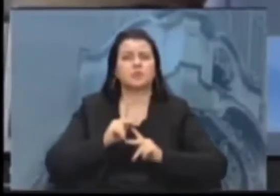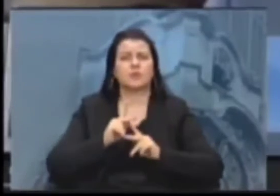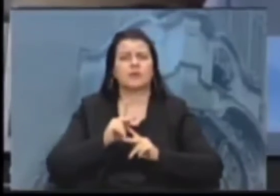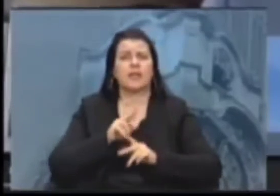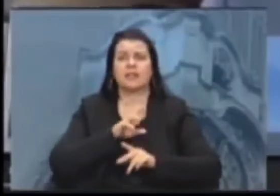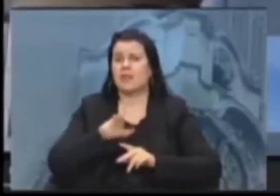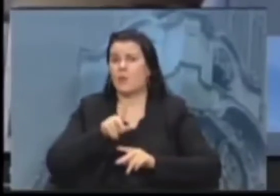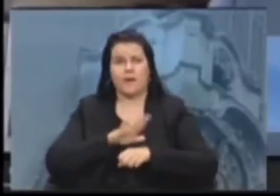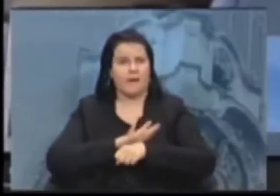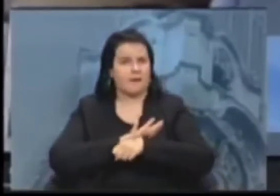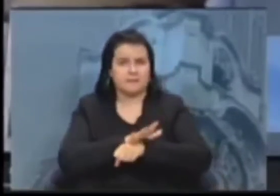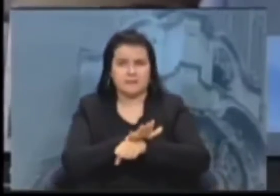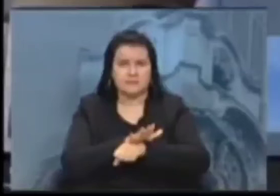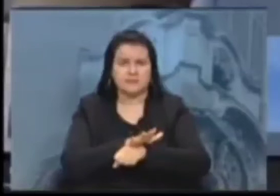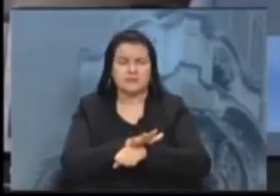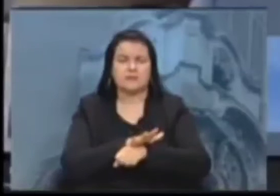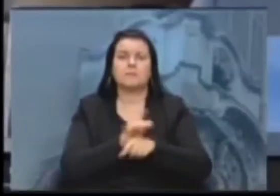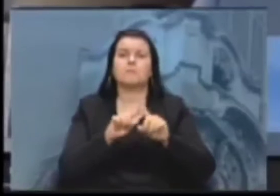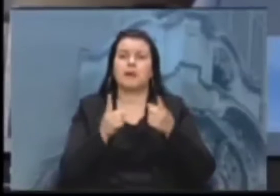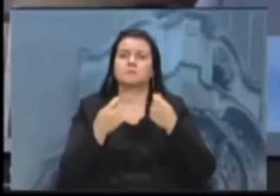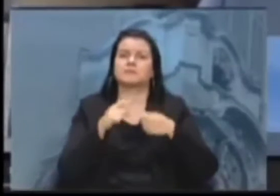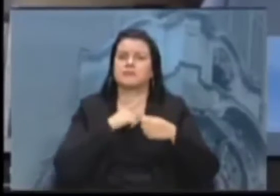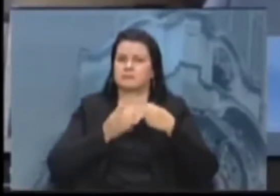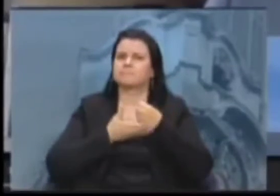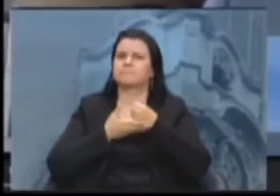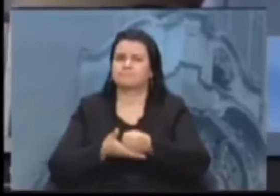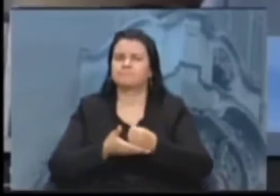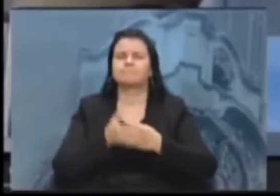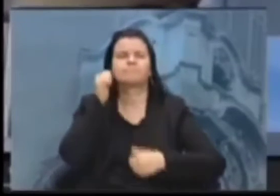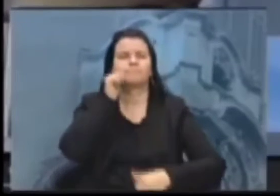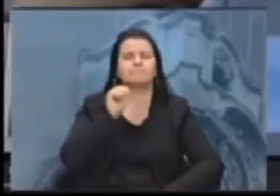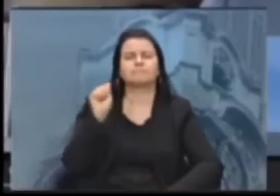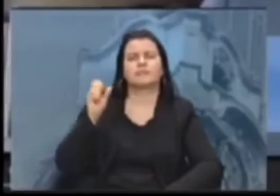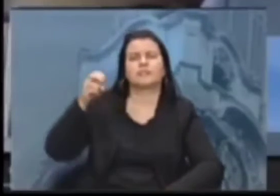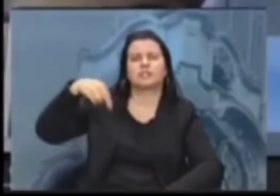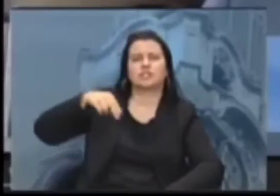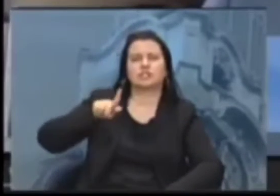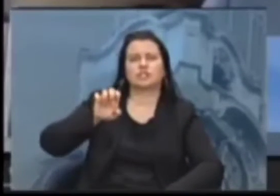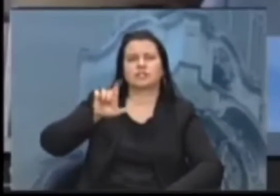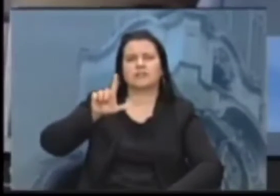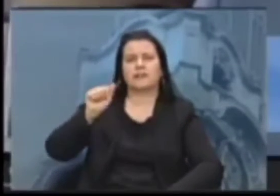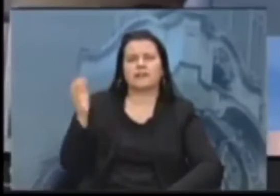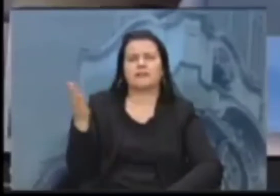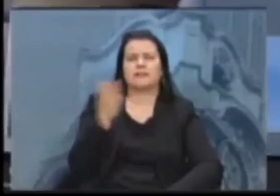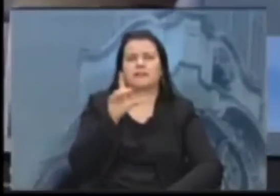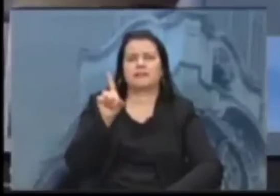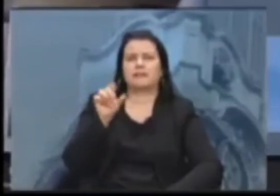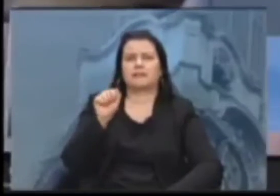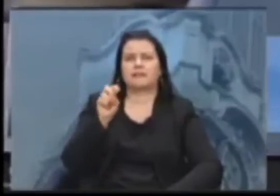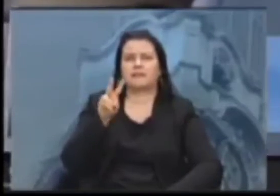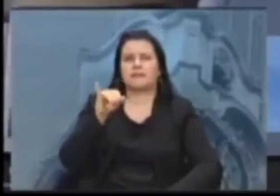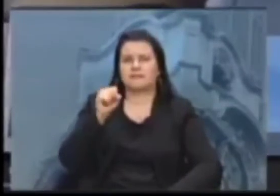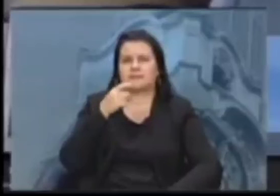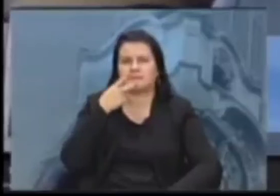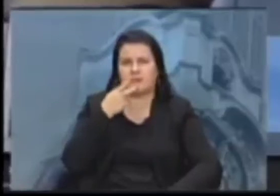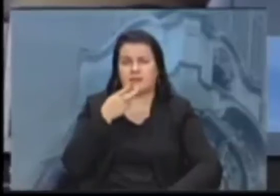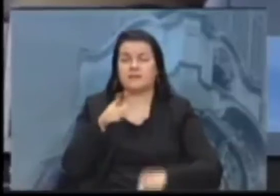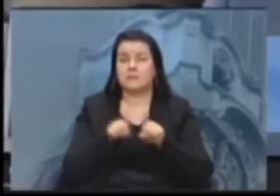ser antirracistas, como diz Angela Davis. E tem uma velha